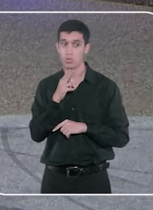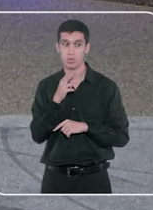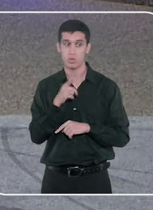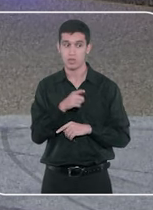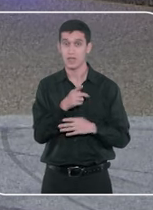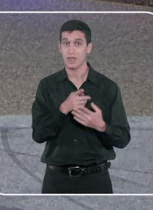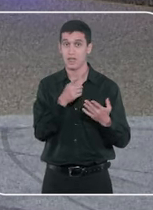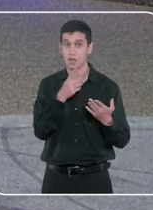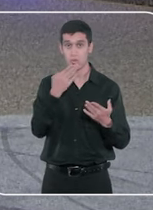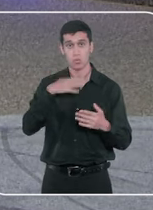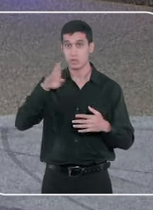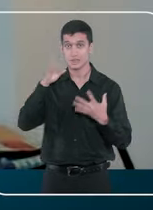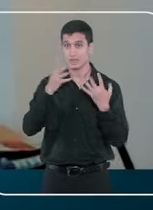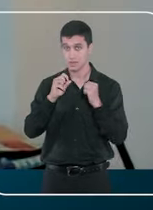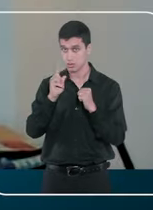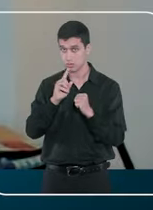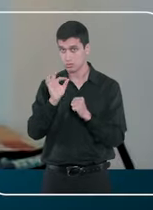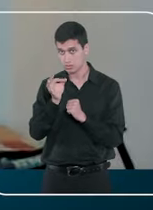homologação do acordo?